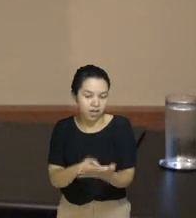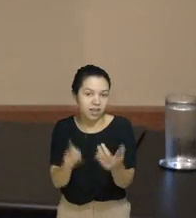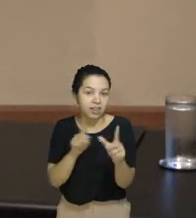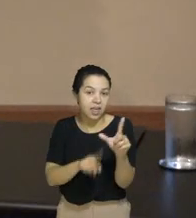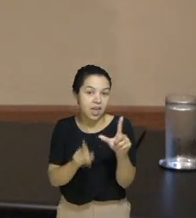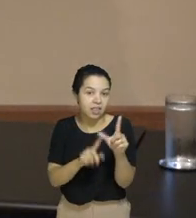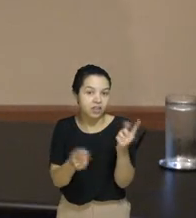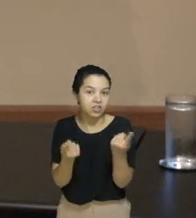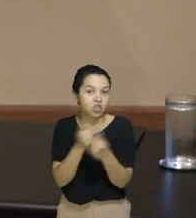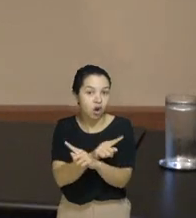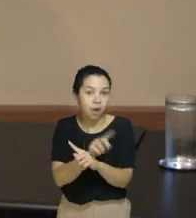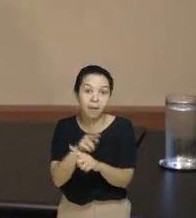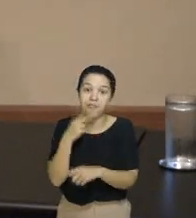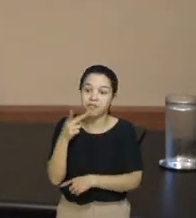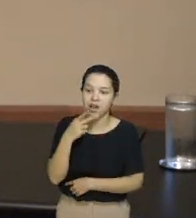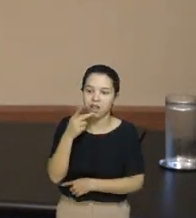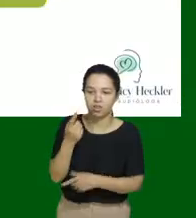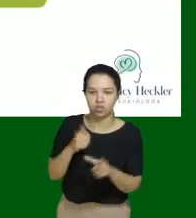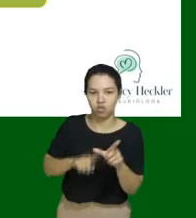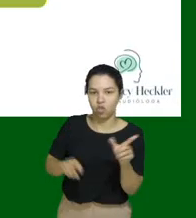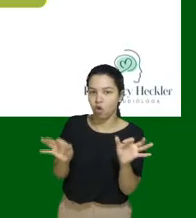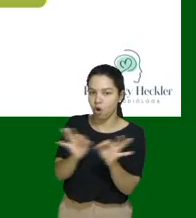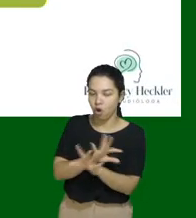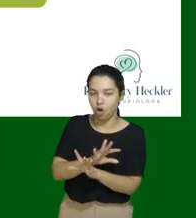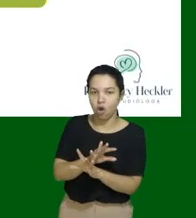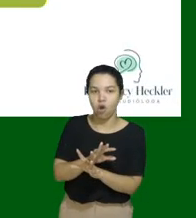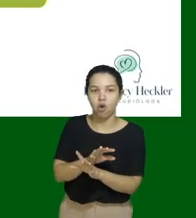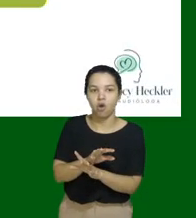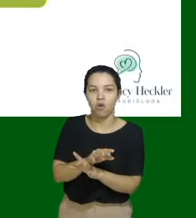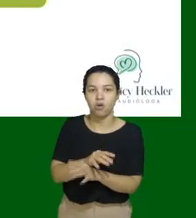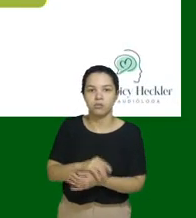fala? E que troca de letra que é